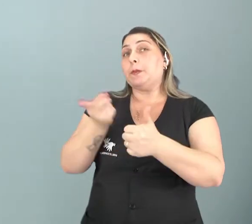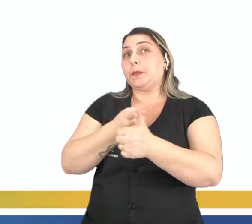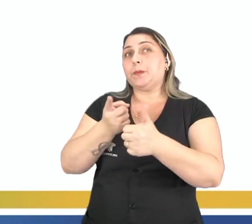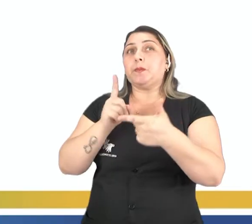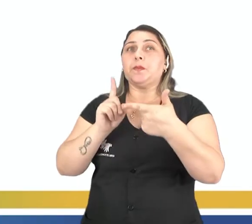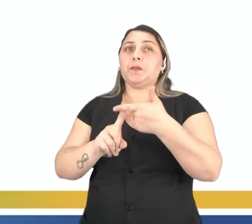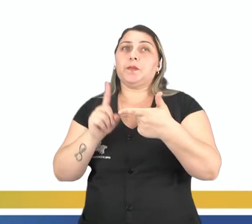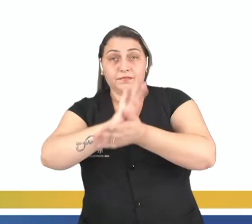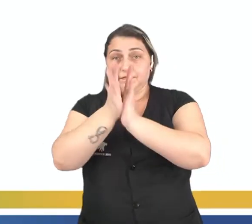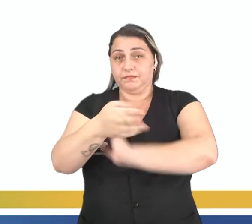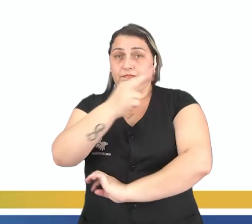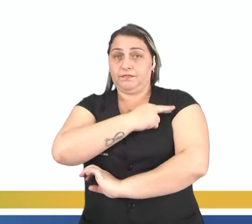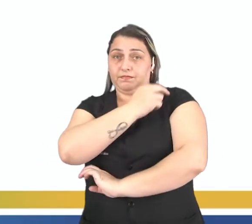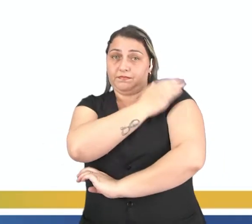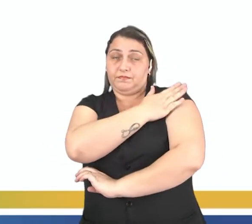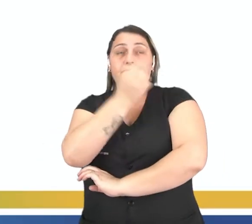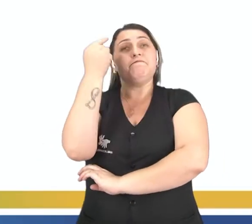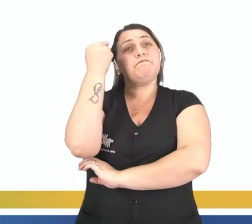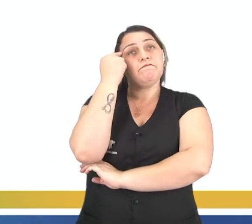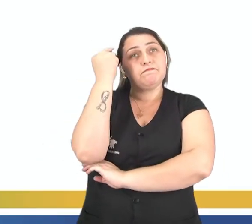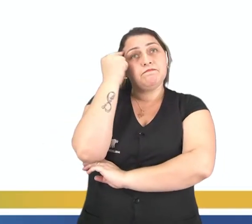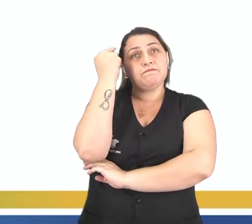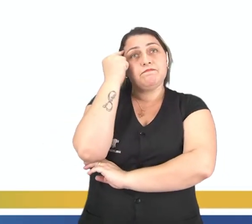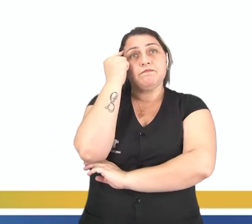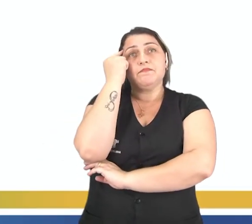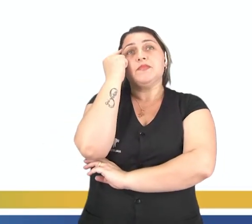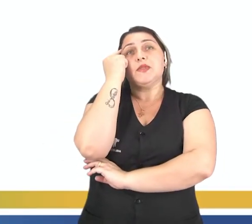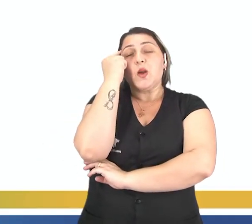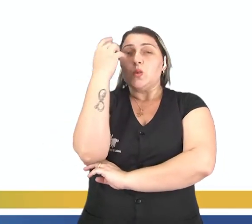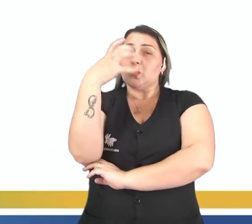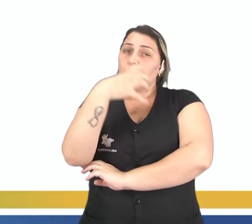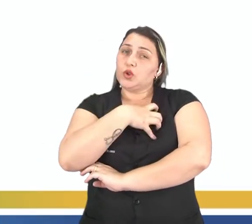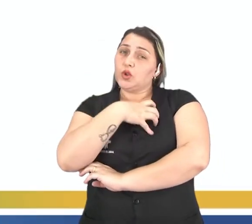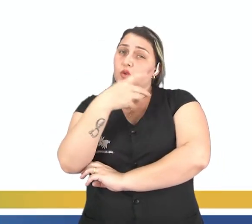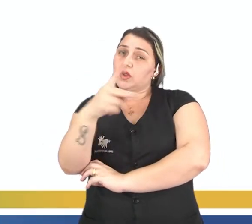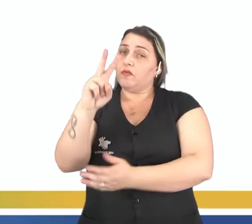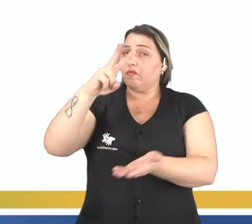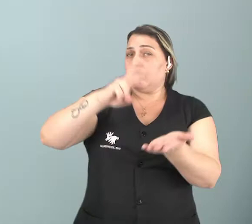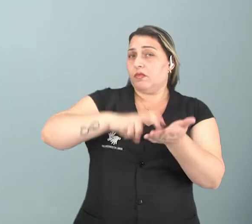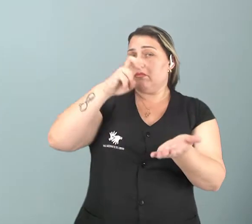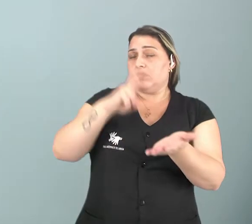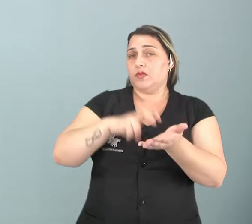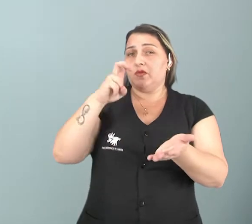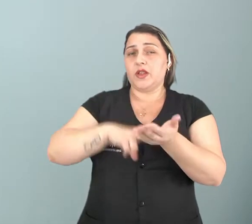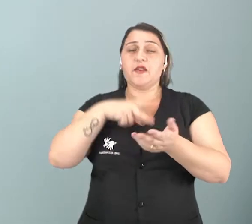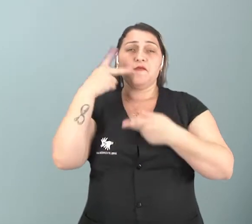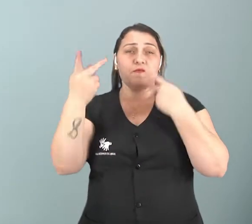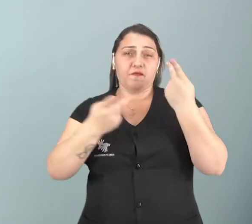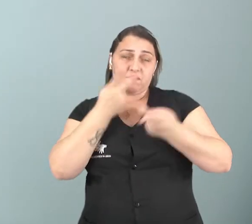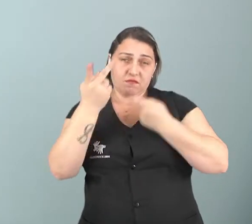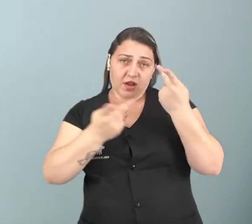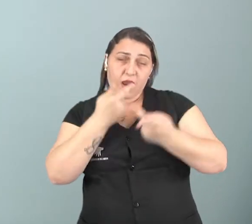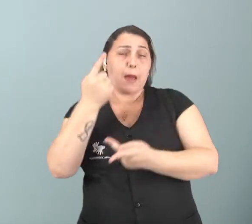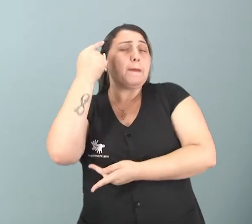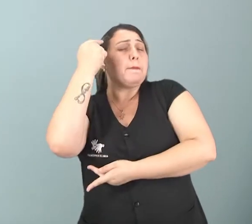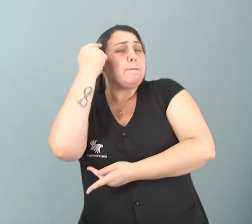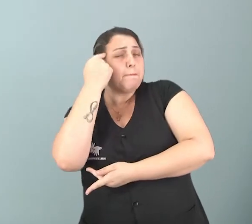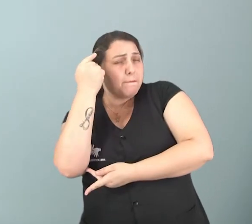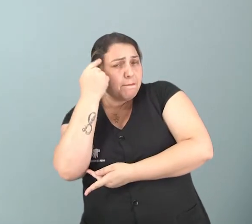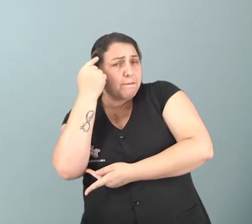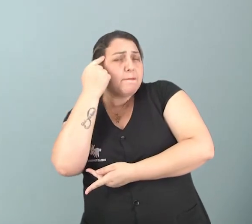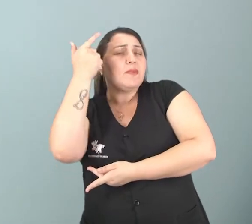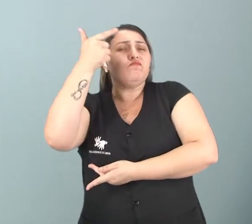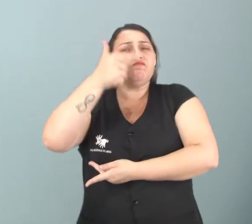A segunda é repense seus atos e seu vocabulário. Toda vez que você for falar alguma coisa, pense,